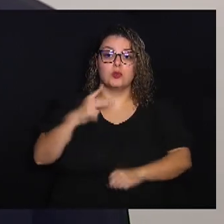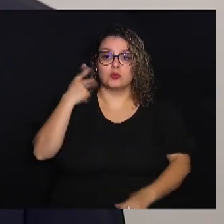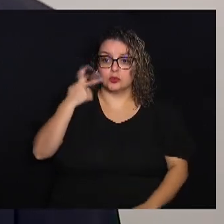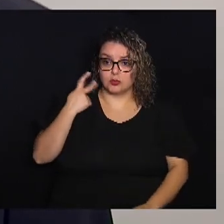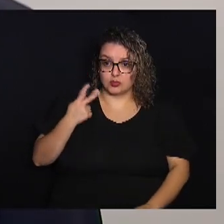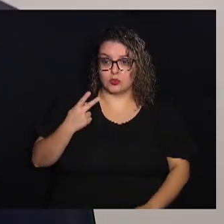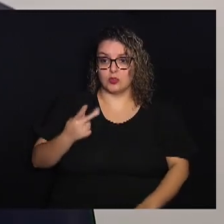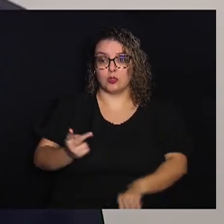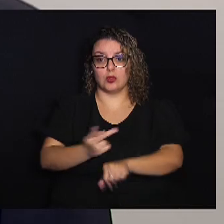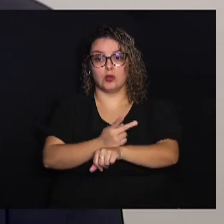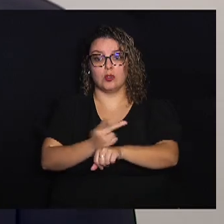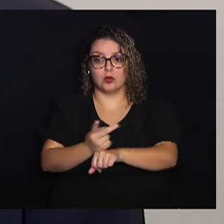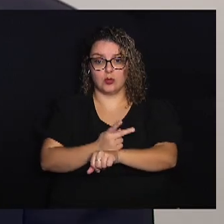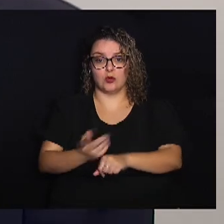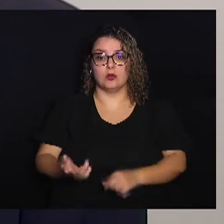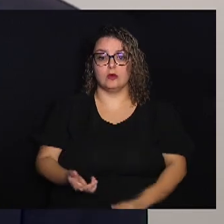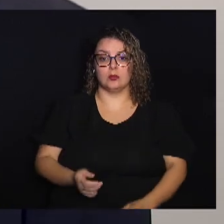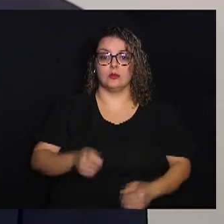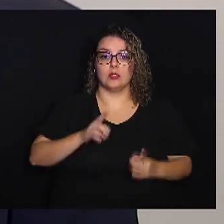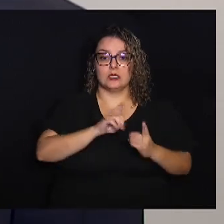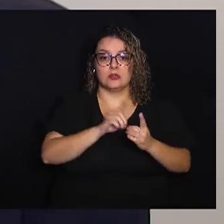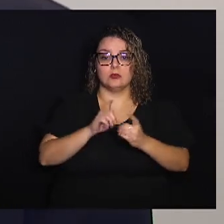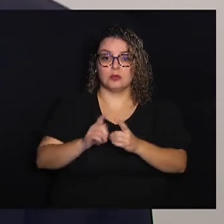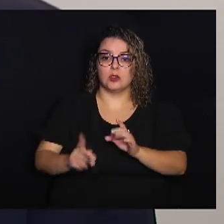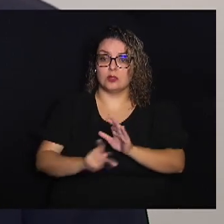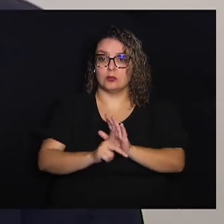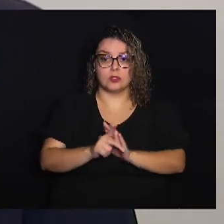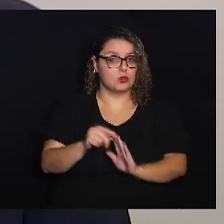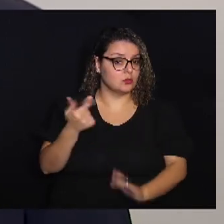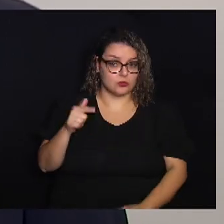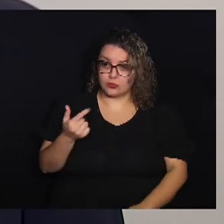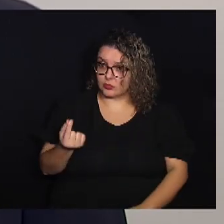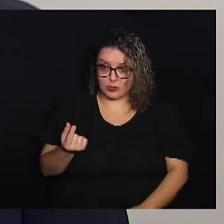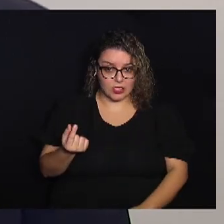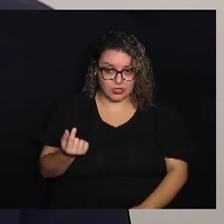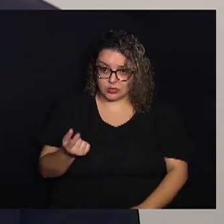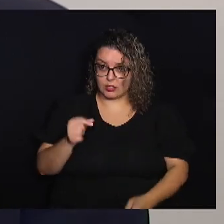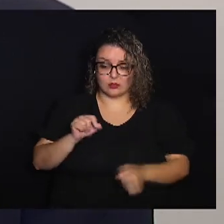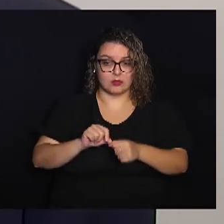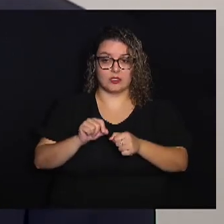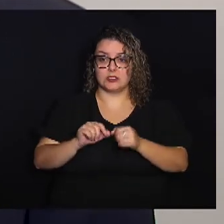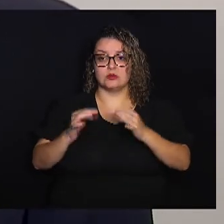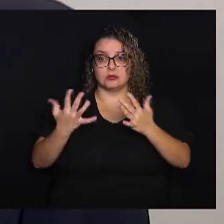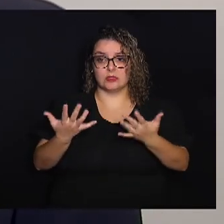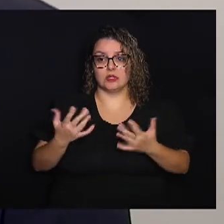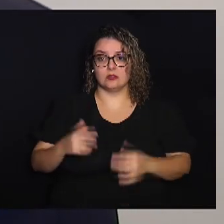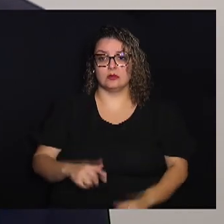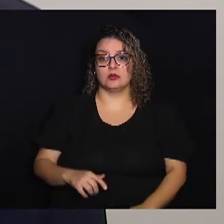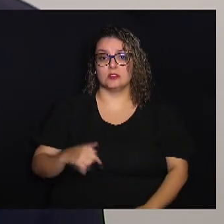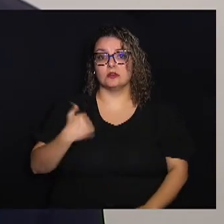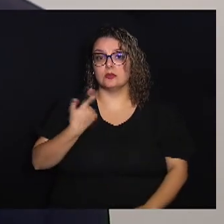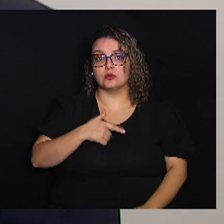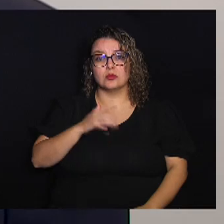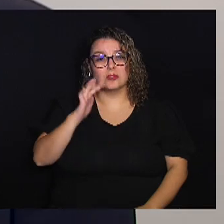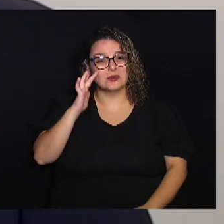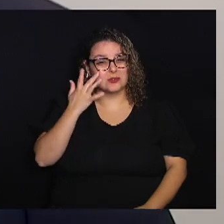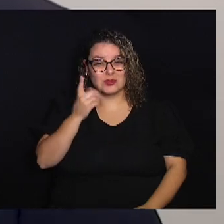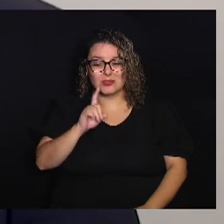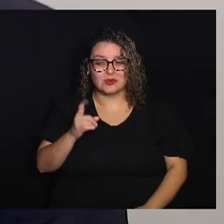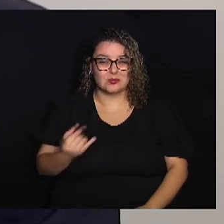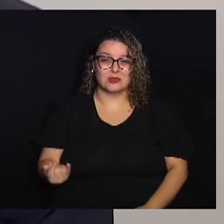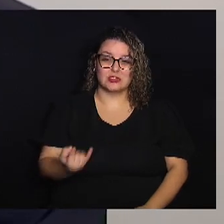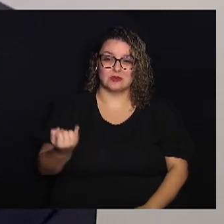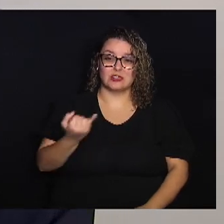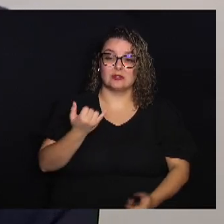ou procura a contemplação por um projeto porque ele não tem dinheiro para fazer o evento. Então, a gente não acha interessante que